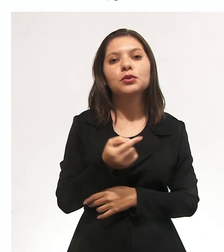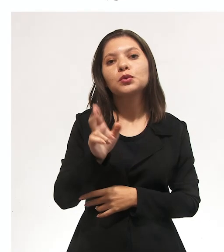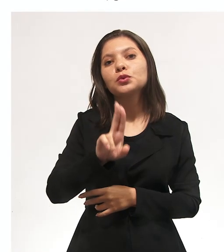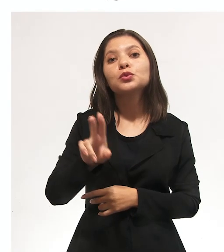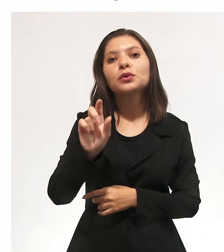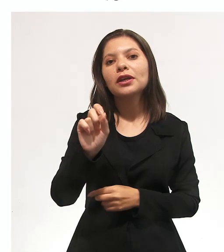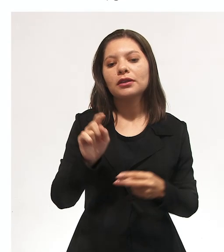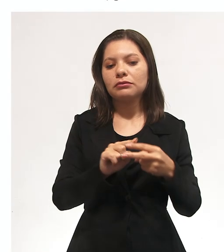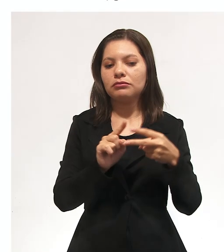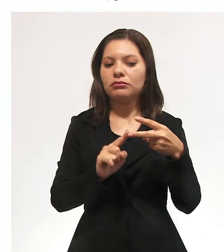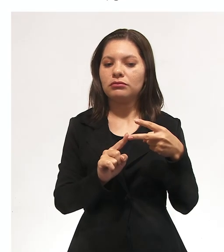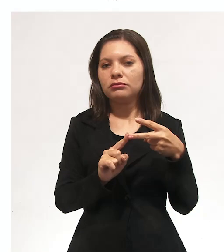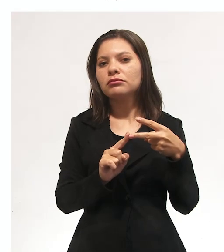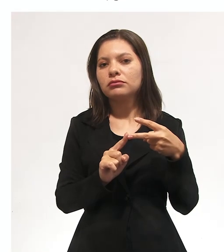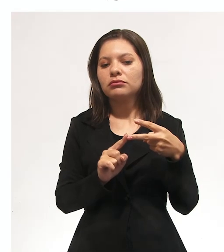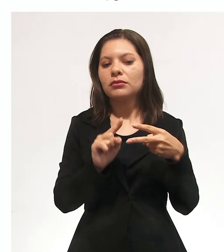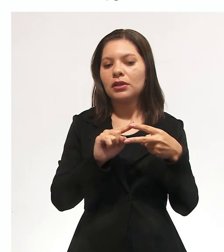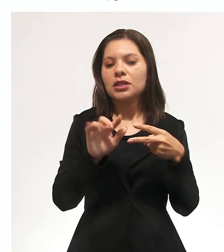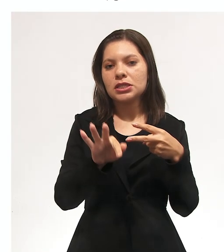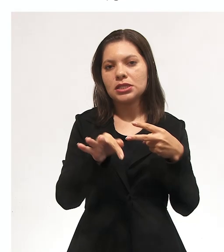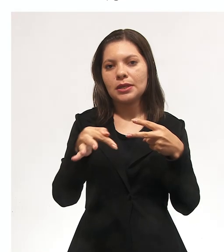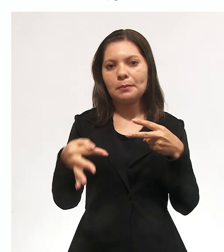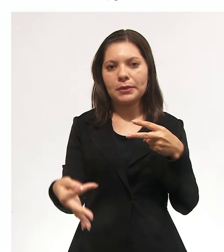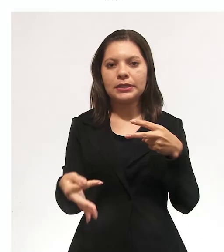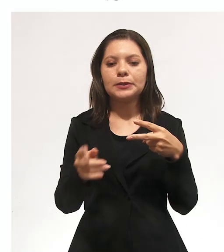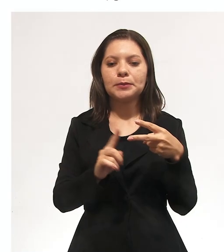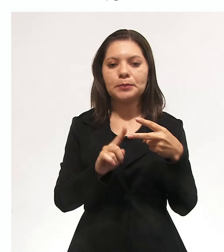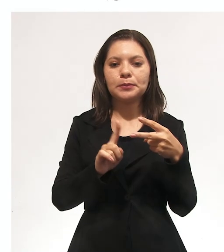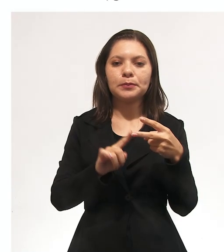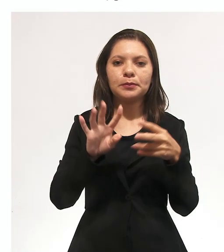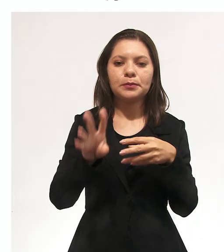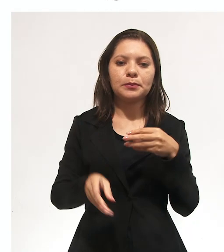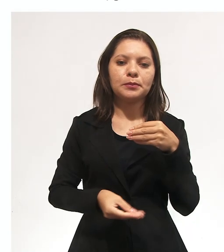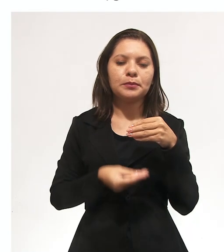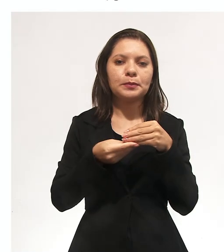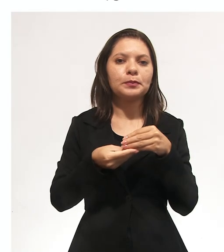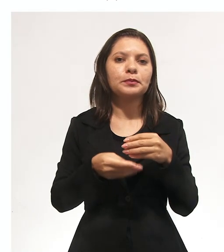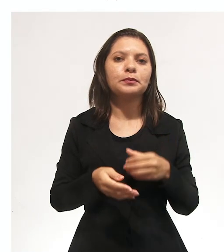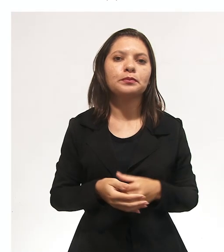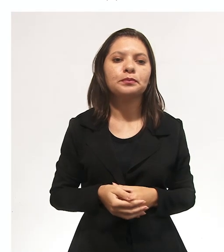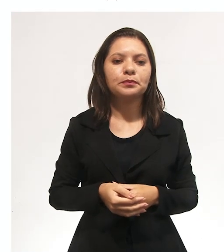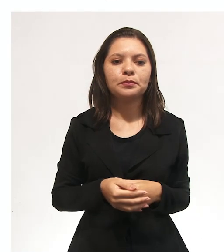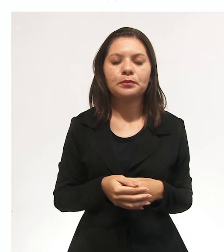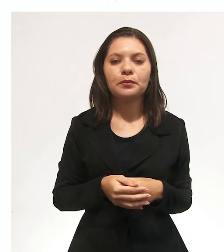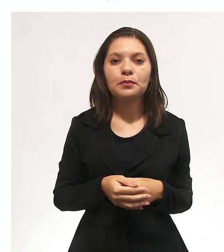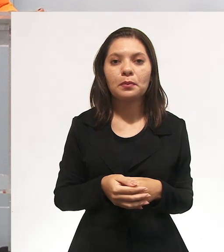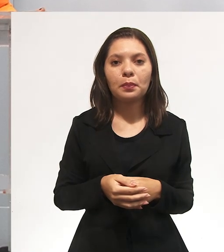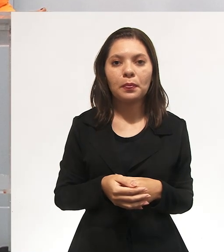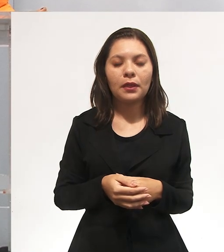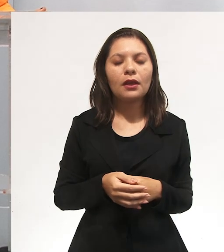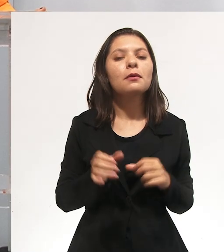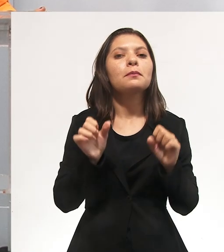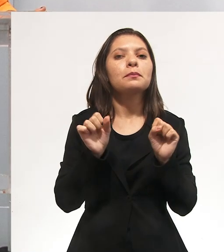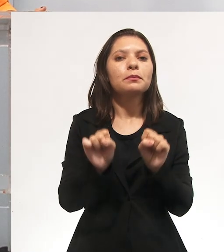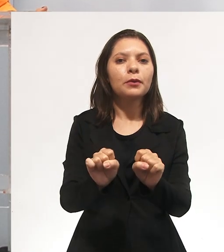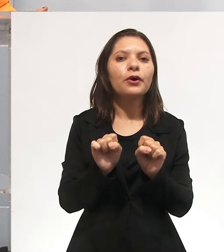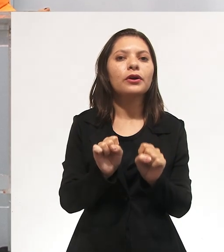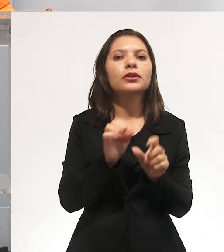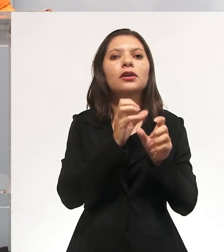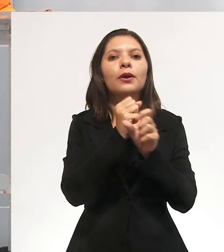dois regimes, que é o simples e o composto. Esses juros eles podem